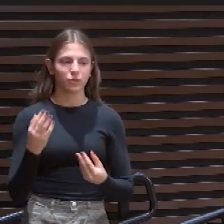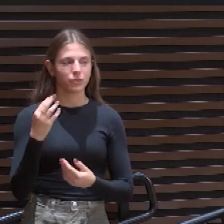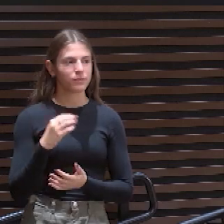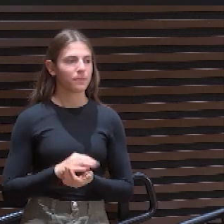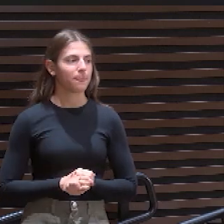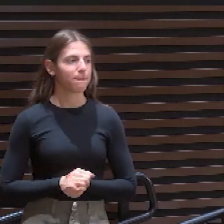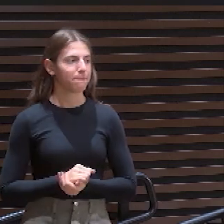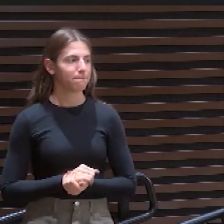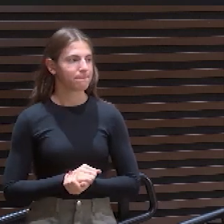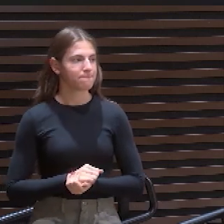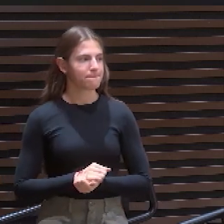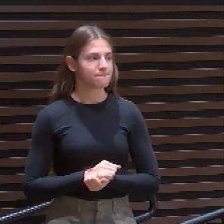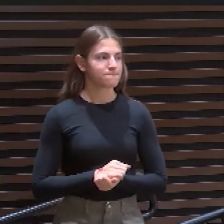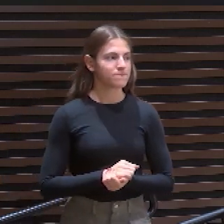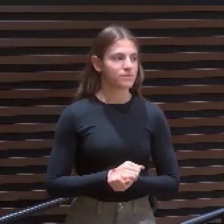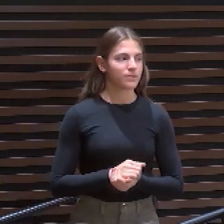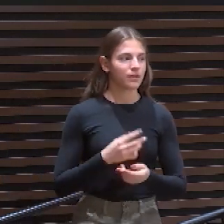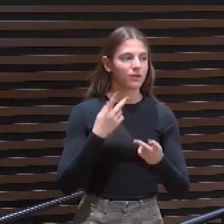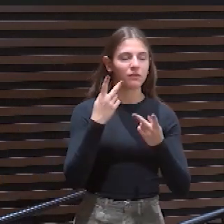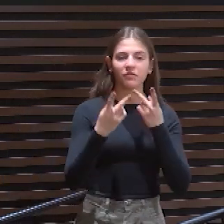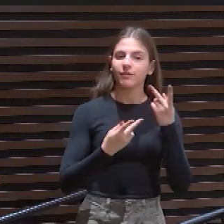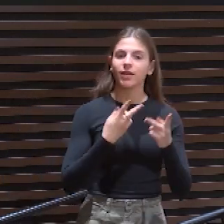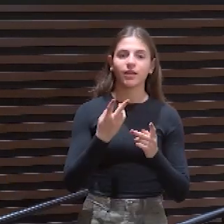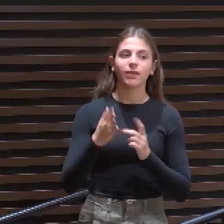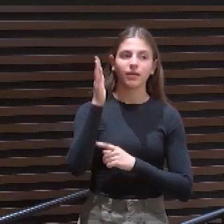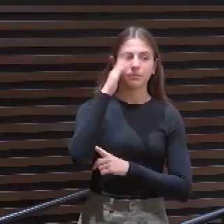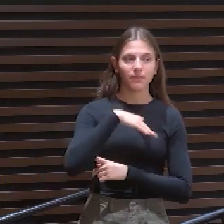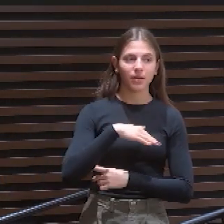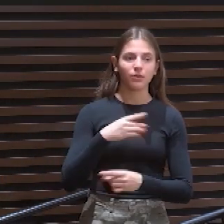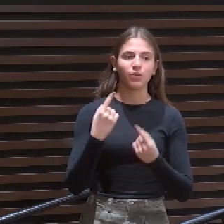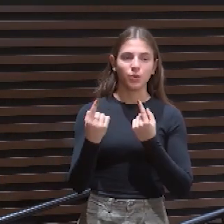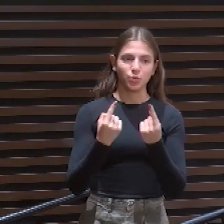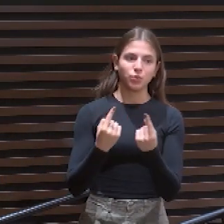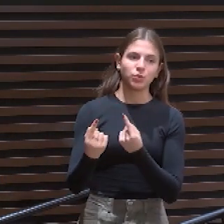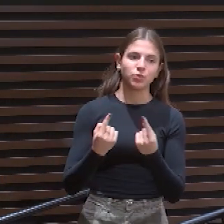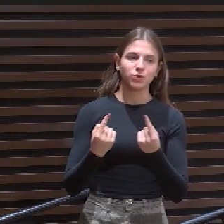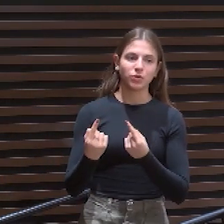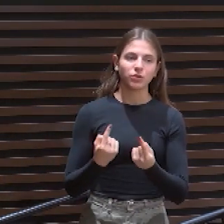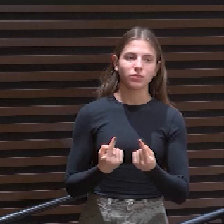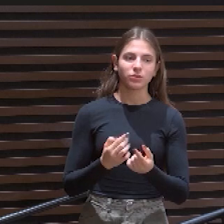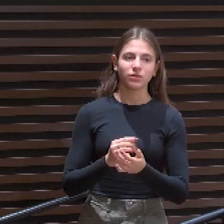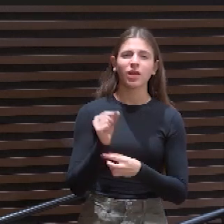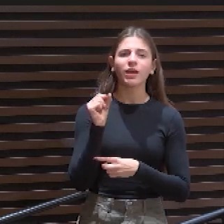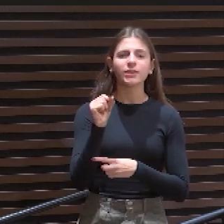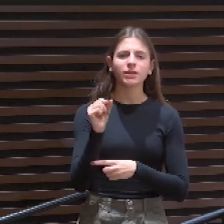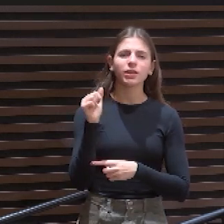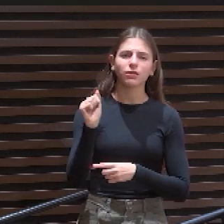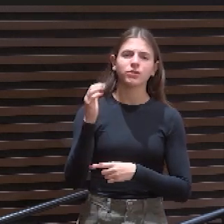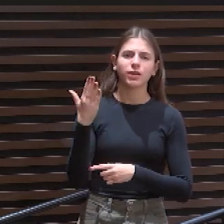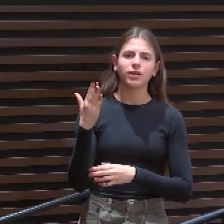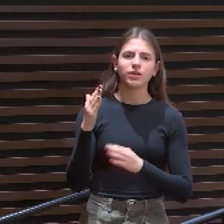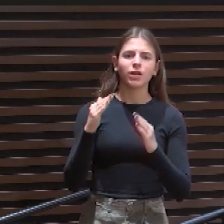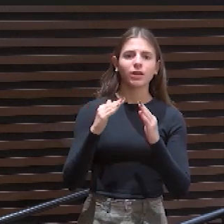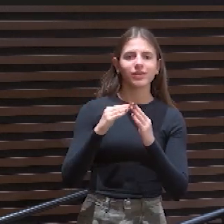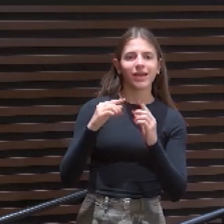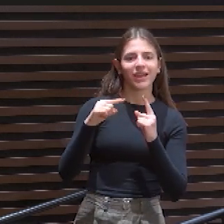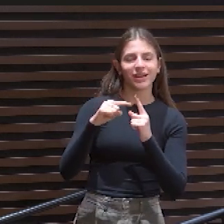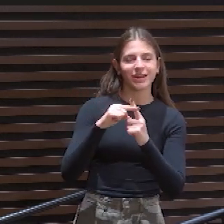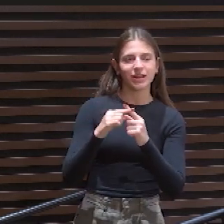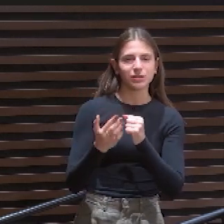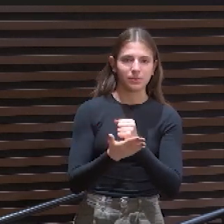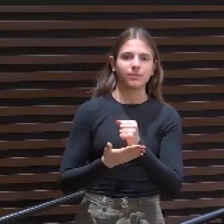Irmãos, não faleis maus uns dos outros. O que estava acontecendo na igreja primitiva?